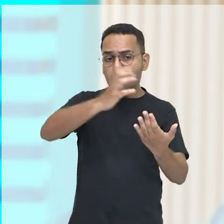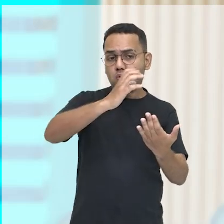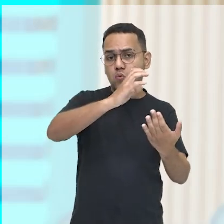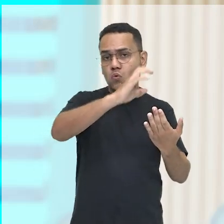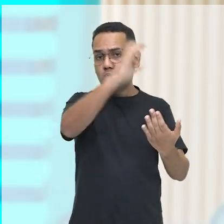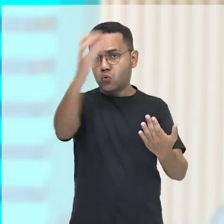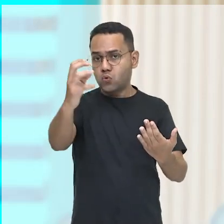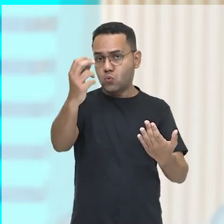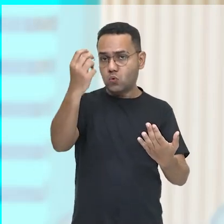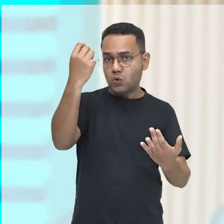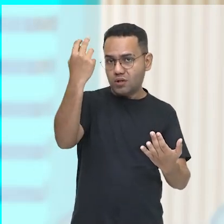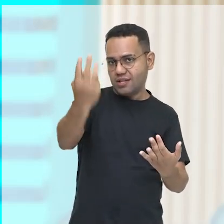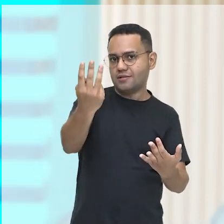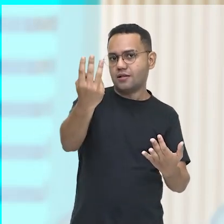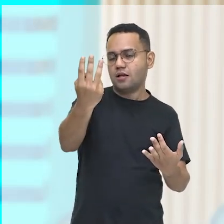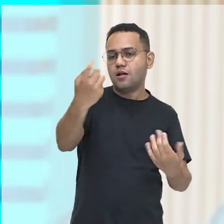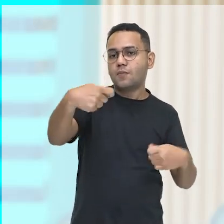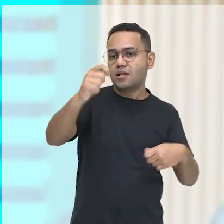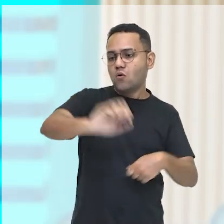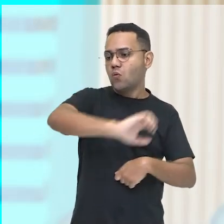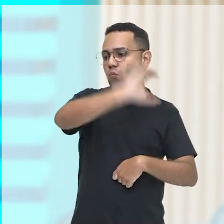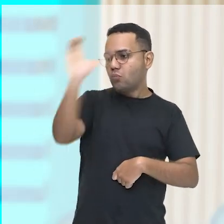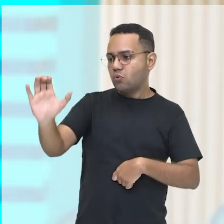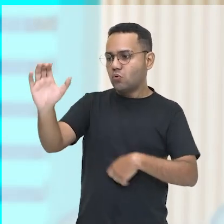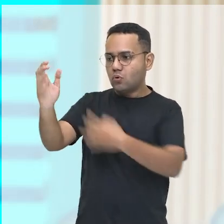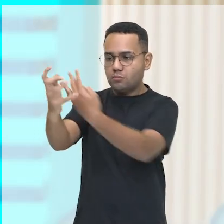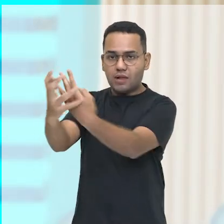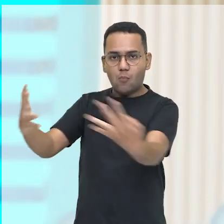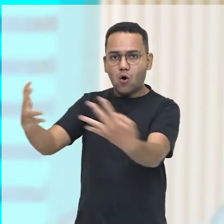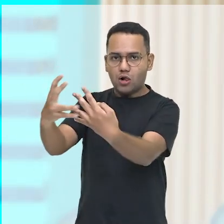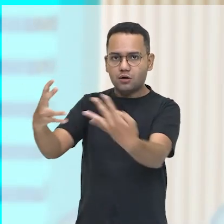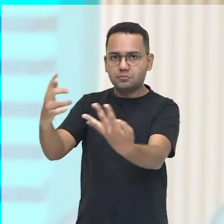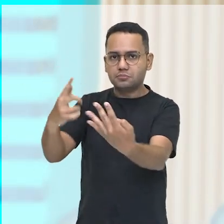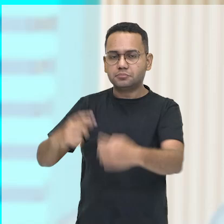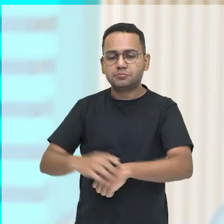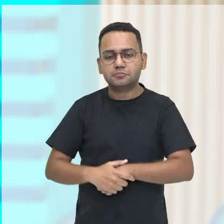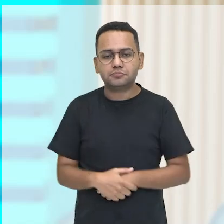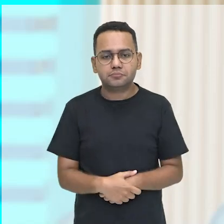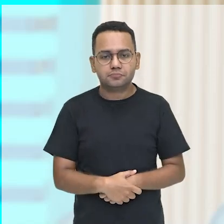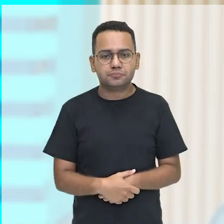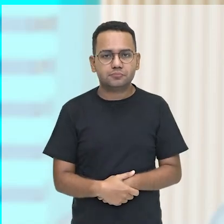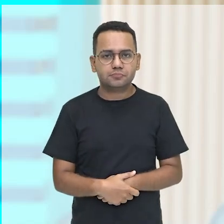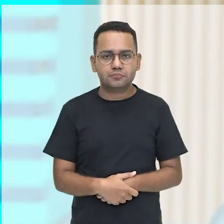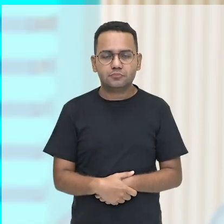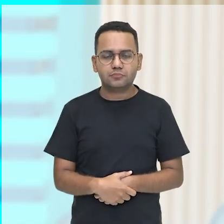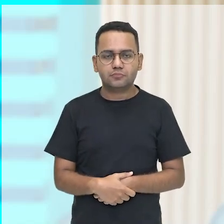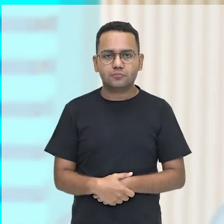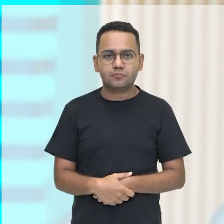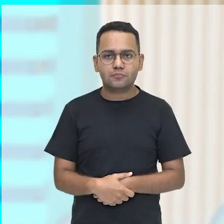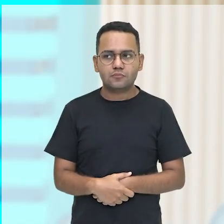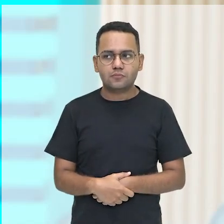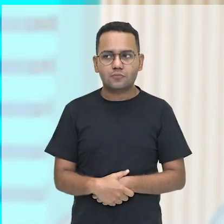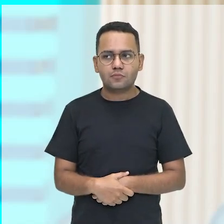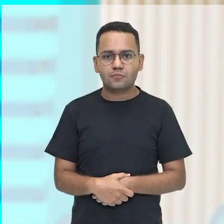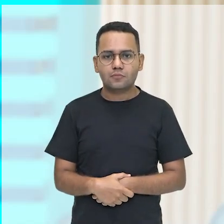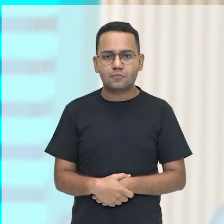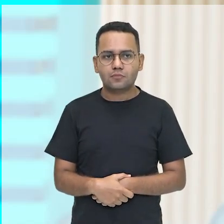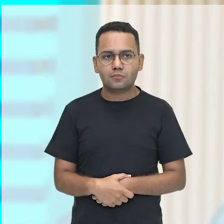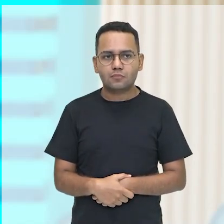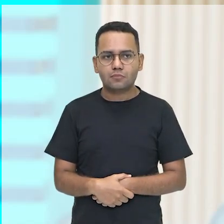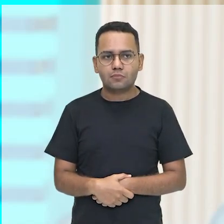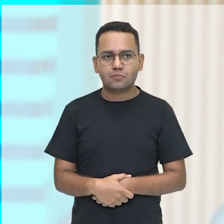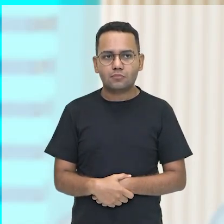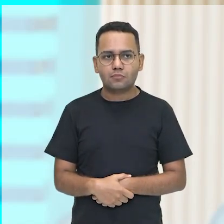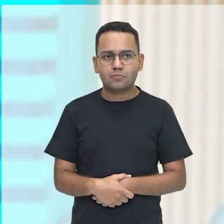tem que arremessar em direção ao quadro de remissão. É por isso, então, que não